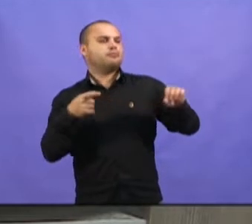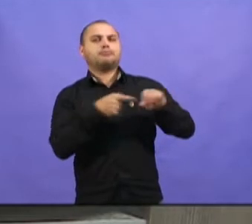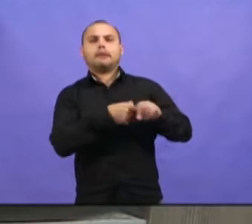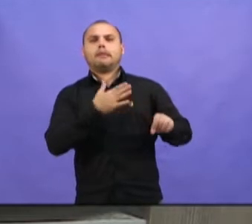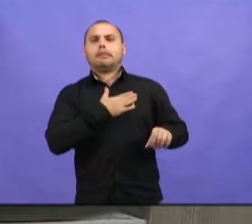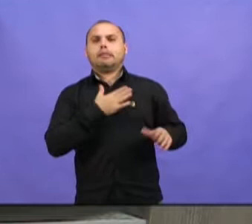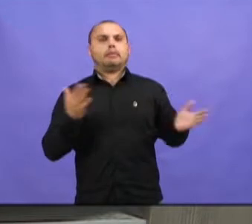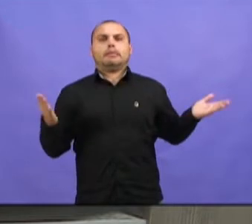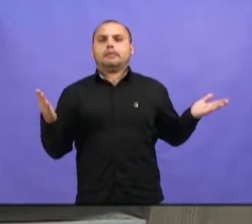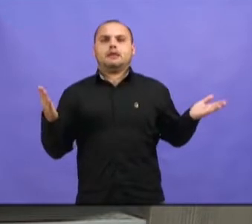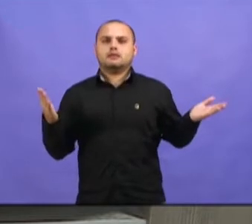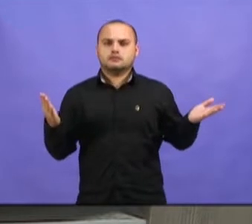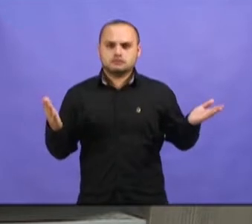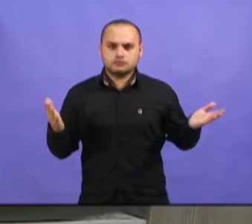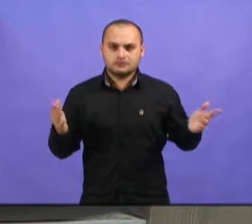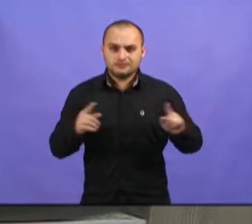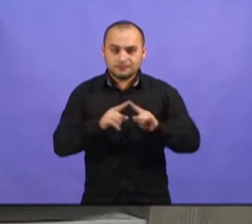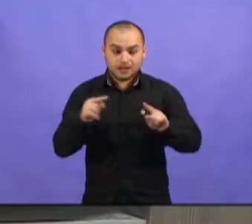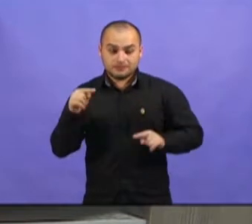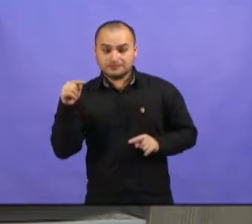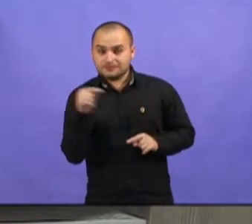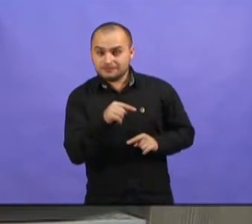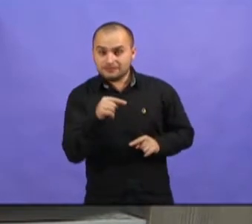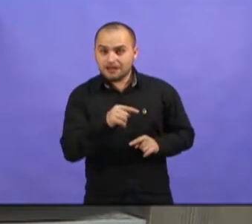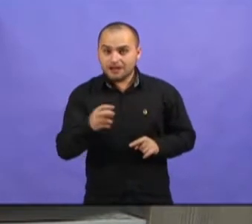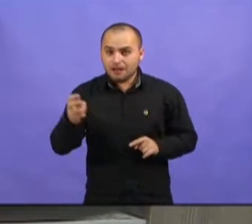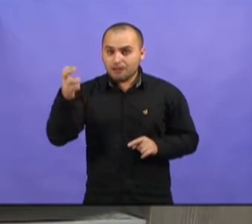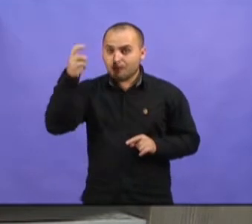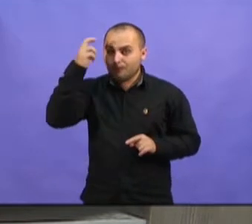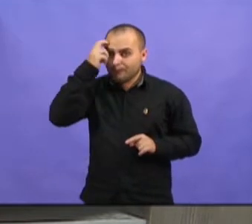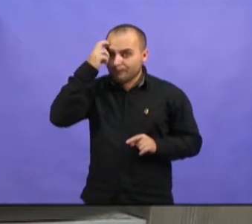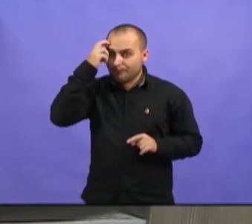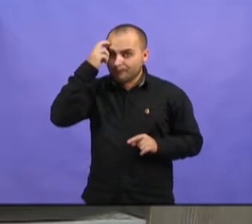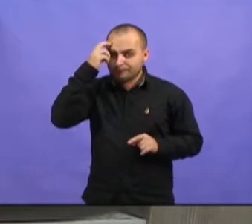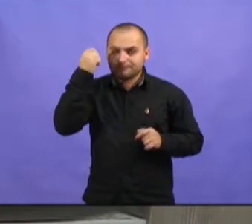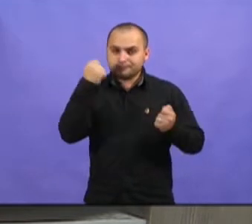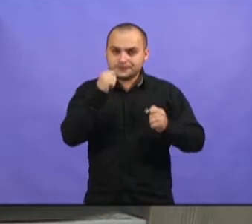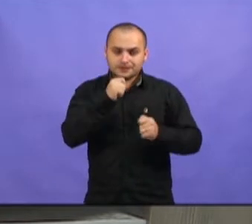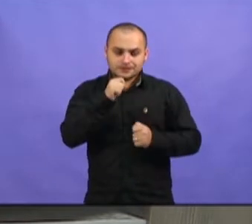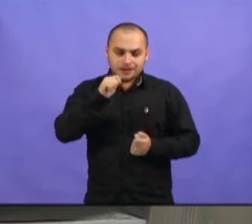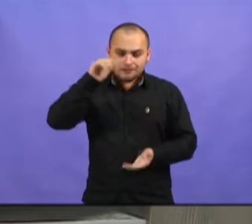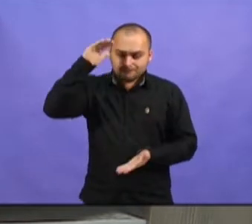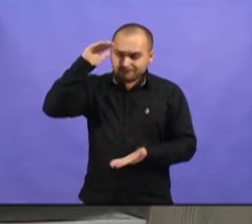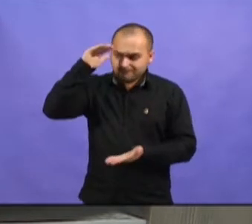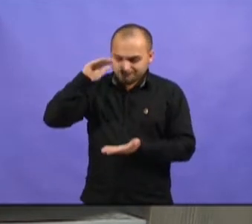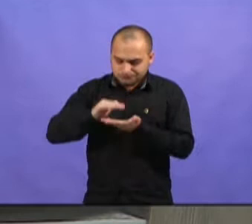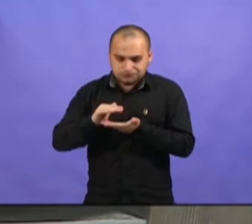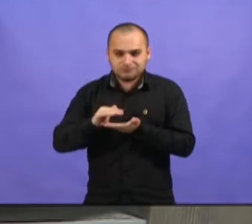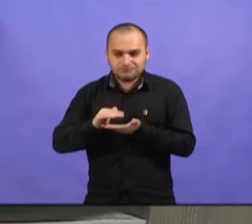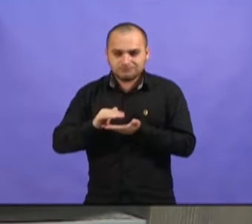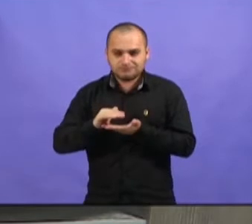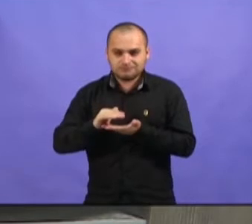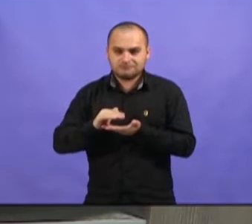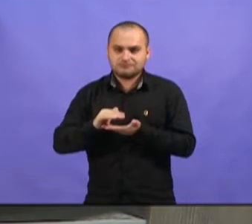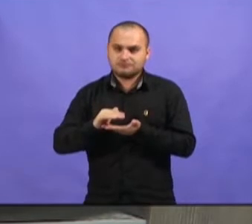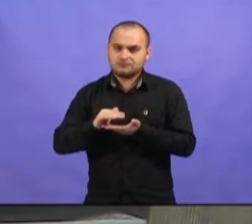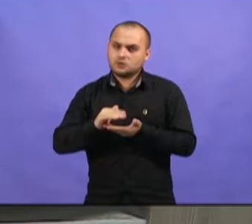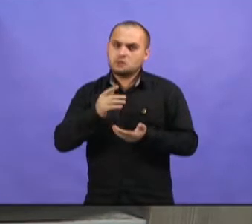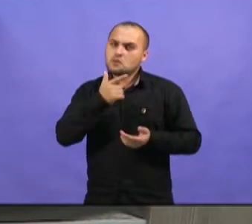né? Mas essa questão cultural, ela tem que ser reduzida, né? O homem associa